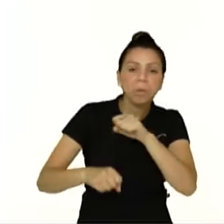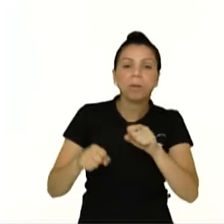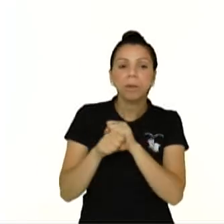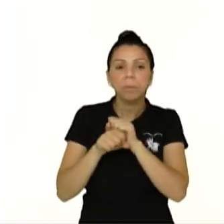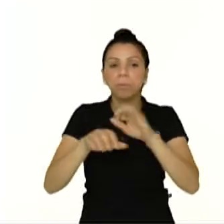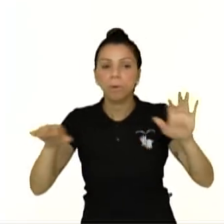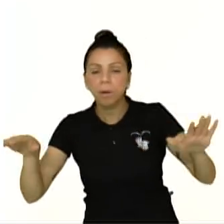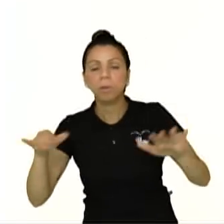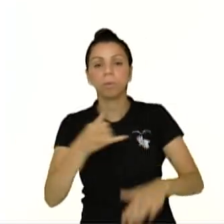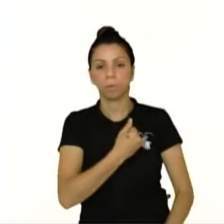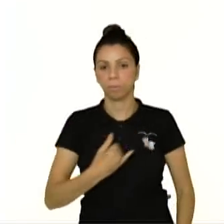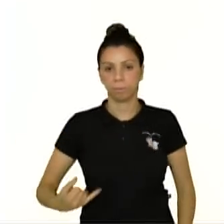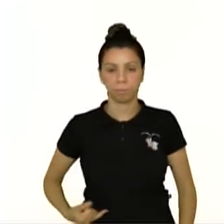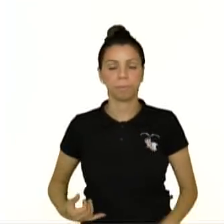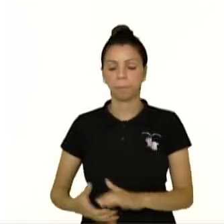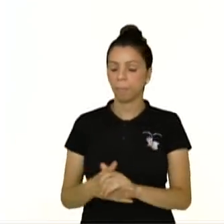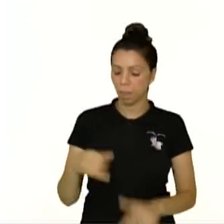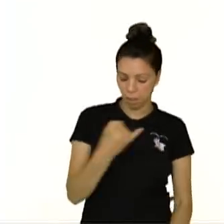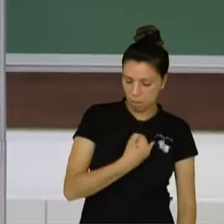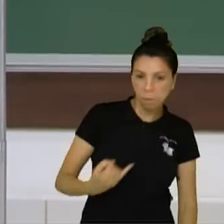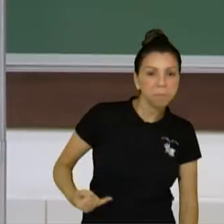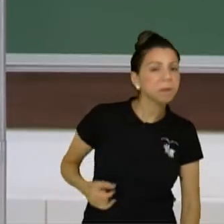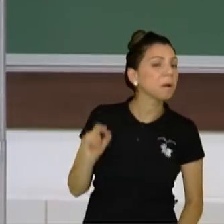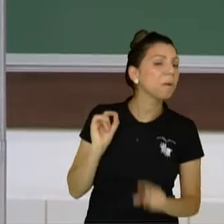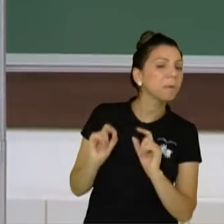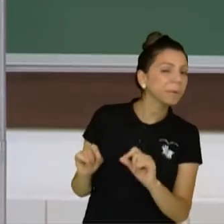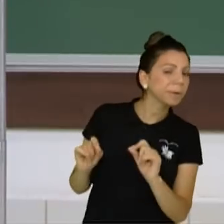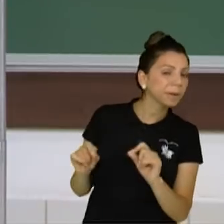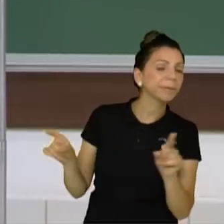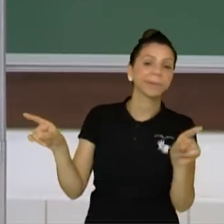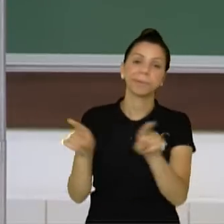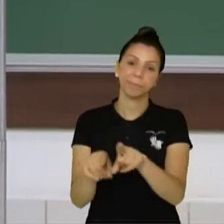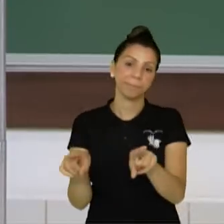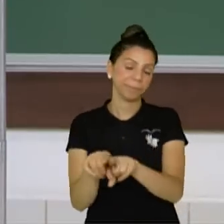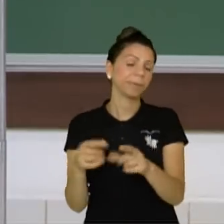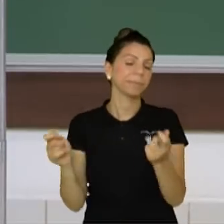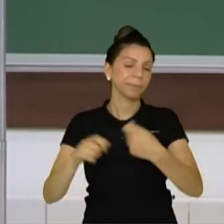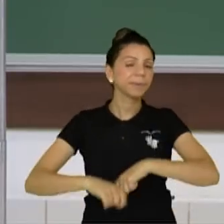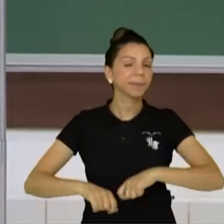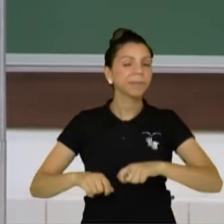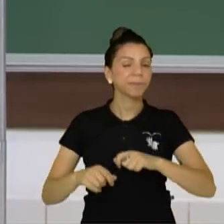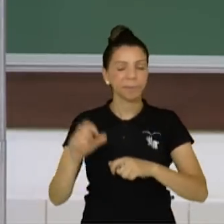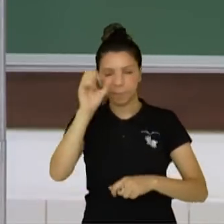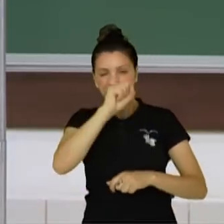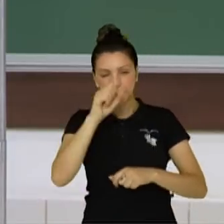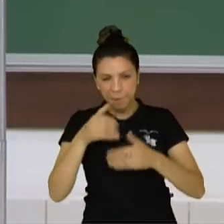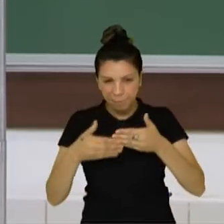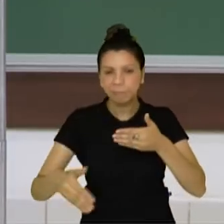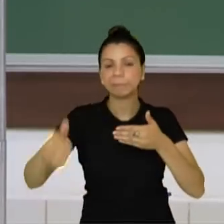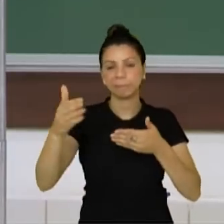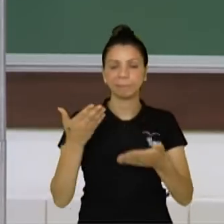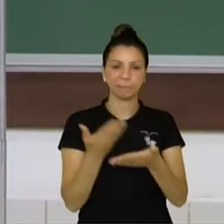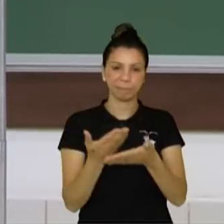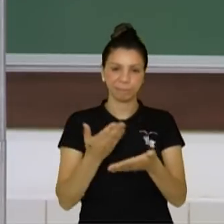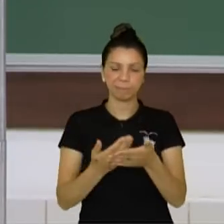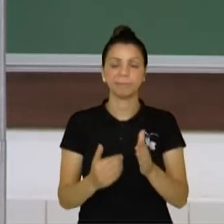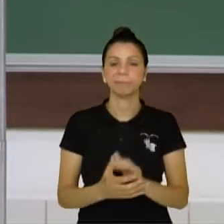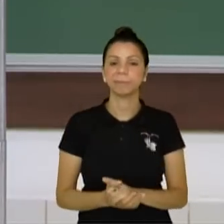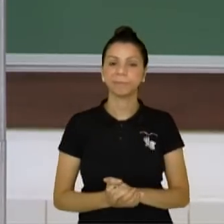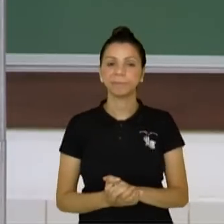isso? Imperialismo? Pois é, isso nós vamos descobrir, vamos aprender durante a aula.